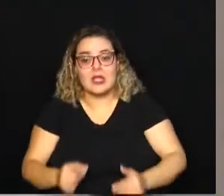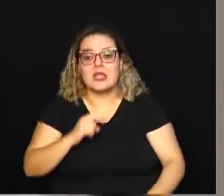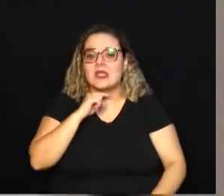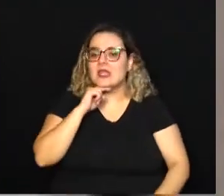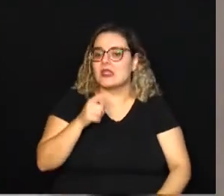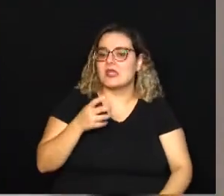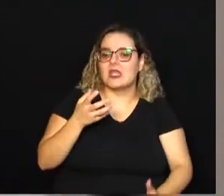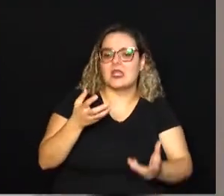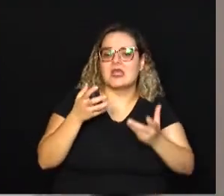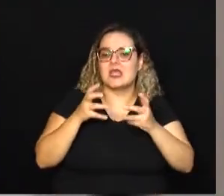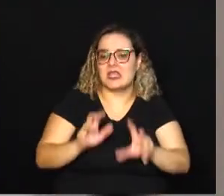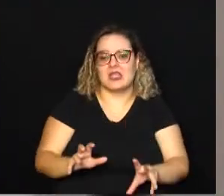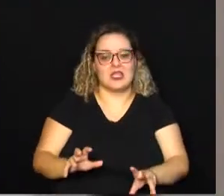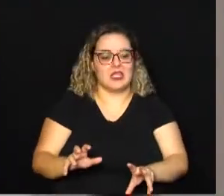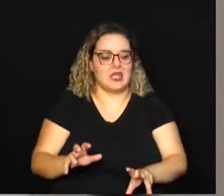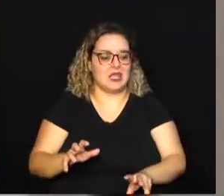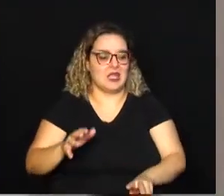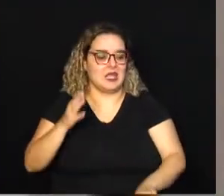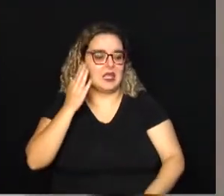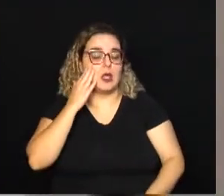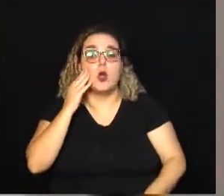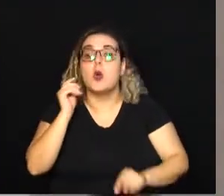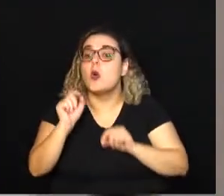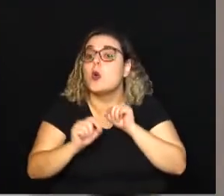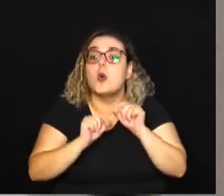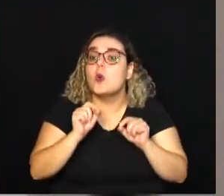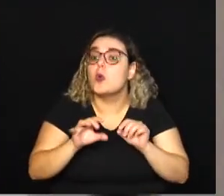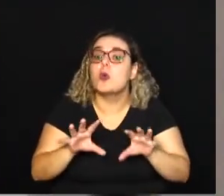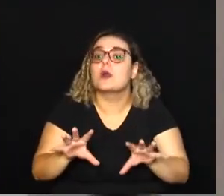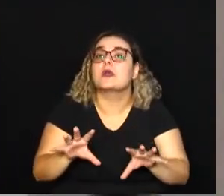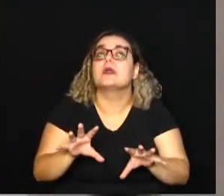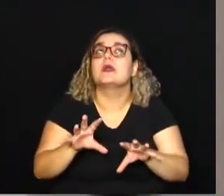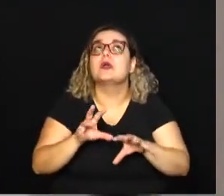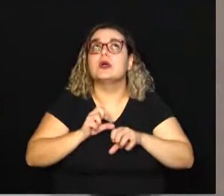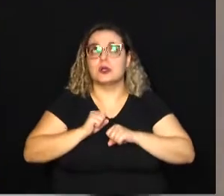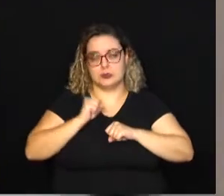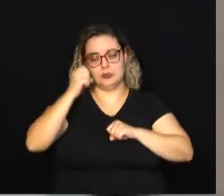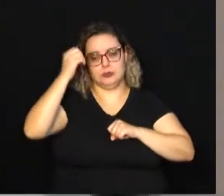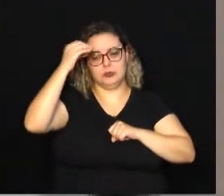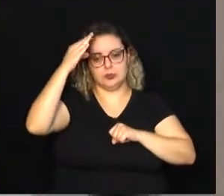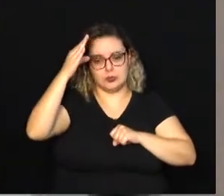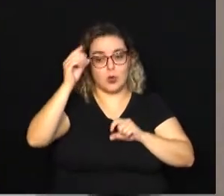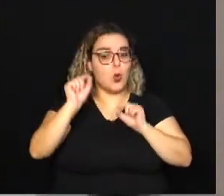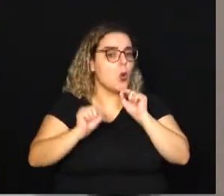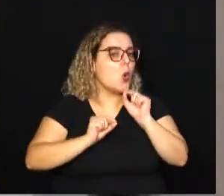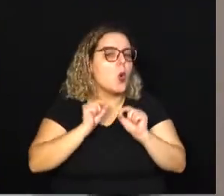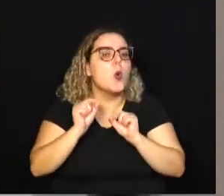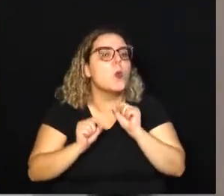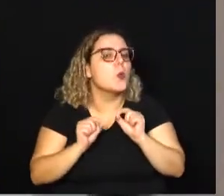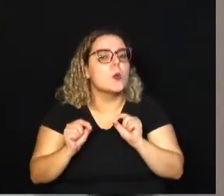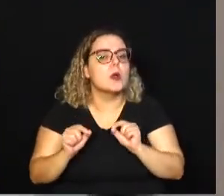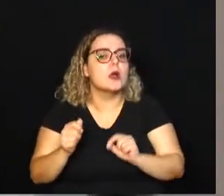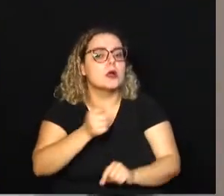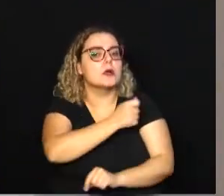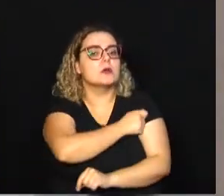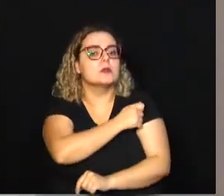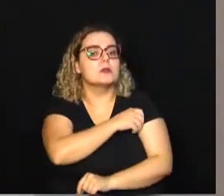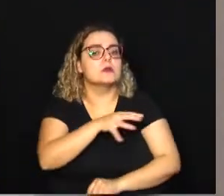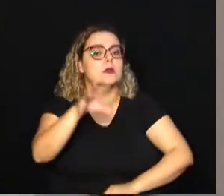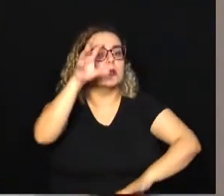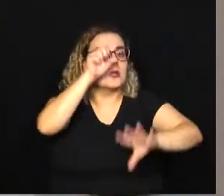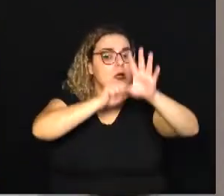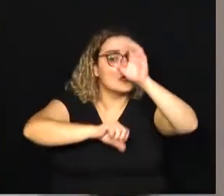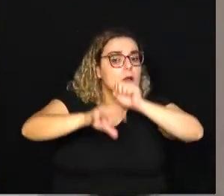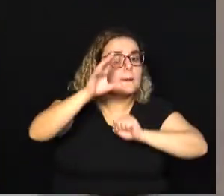saber o que os alunos ganharam com tudo isso. O que os alunos ganharam com a